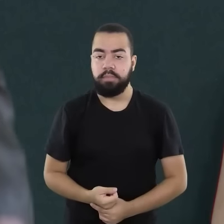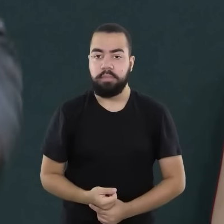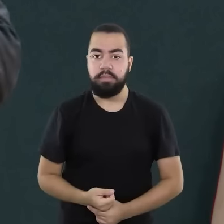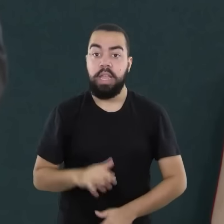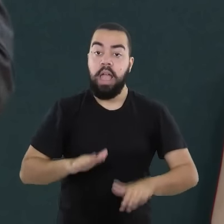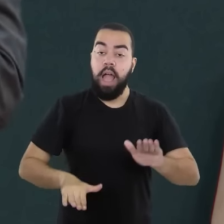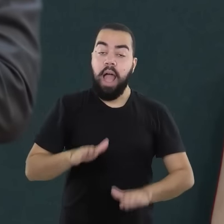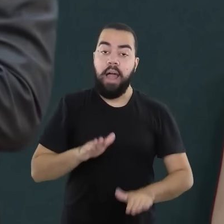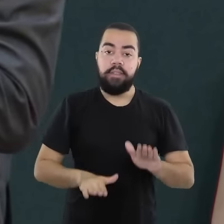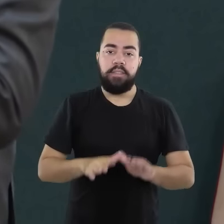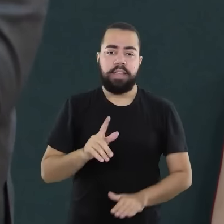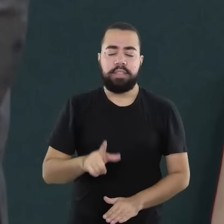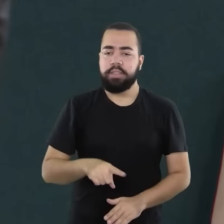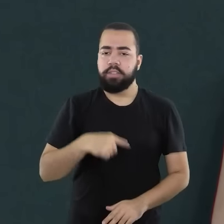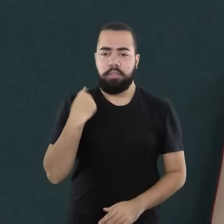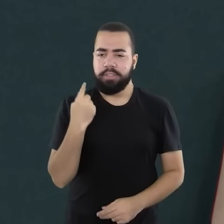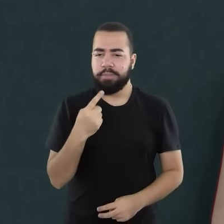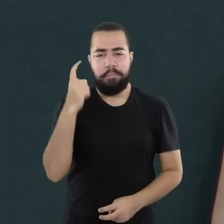E às vezes a gente está achando